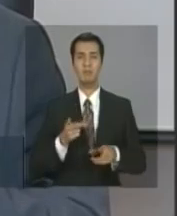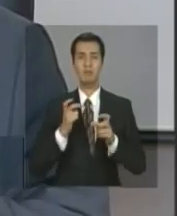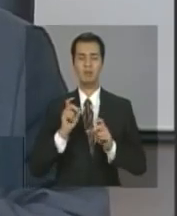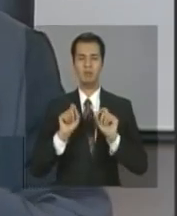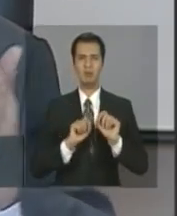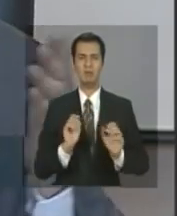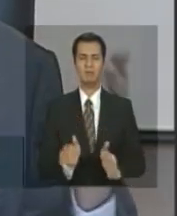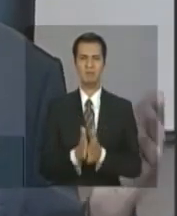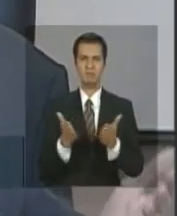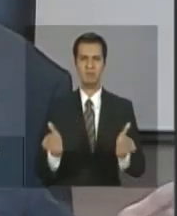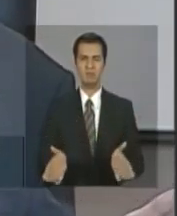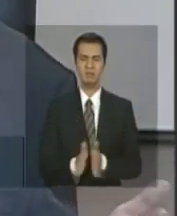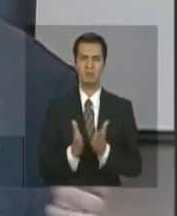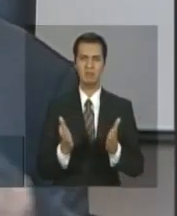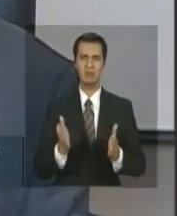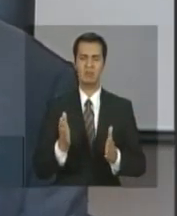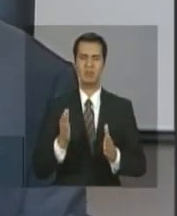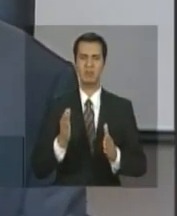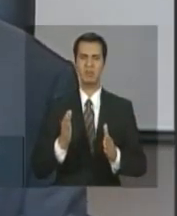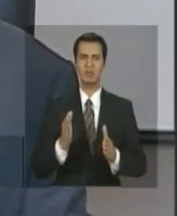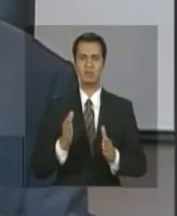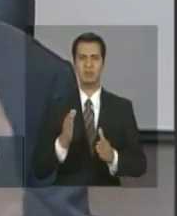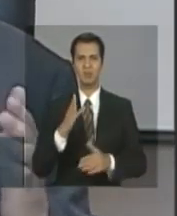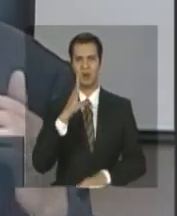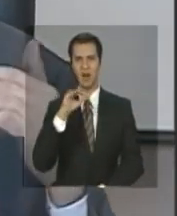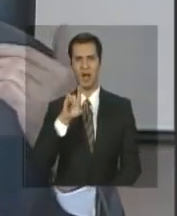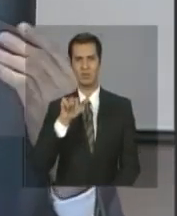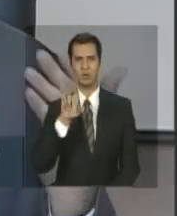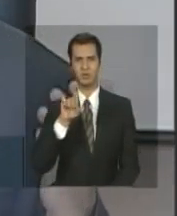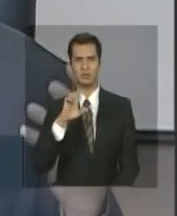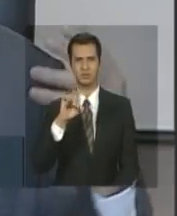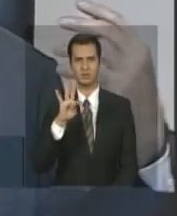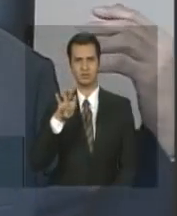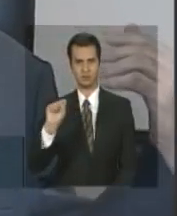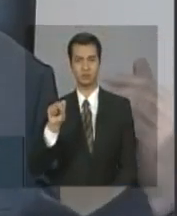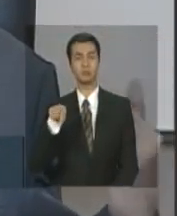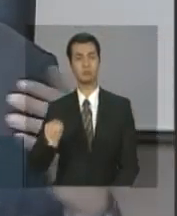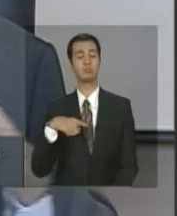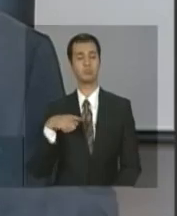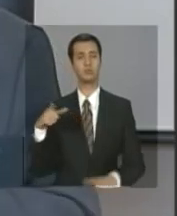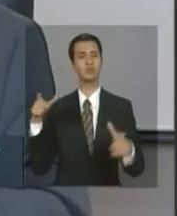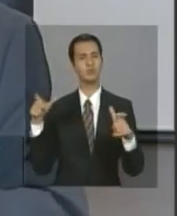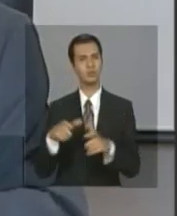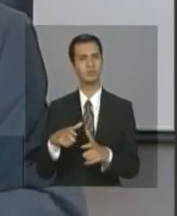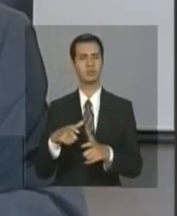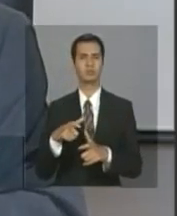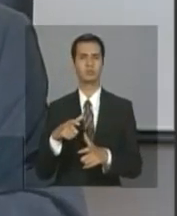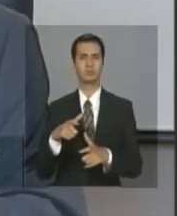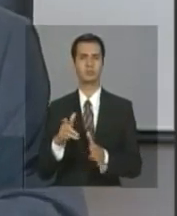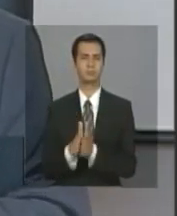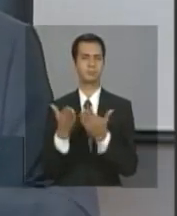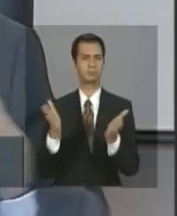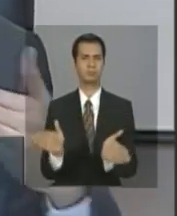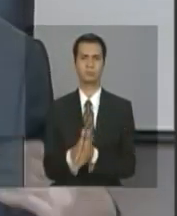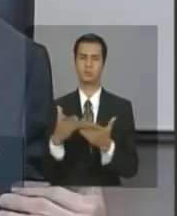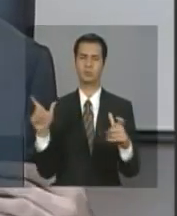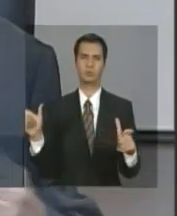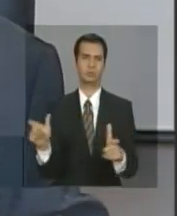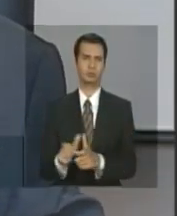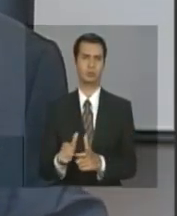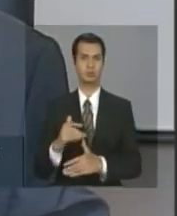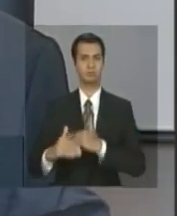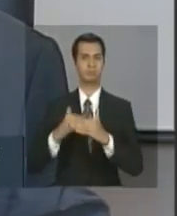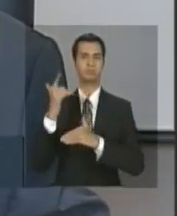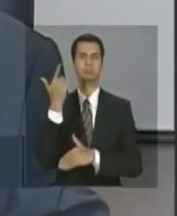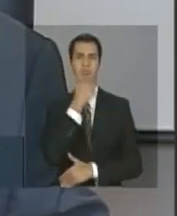situação de pobreza da população adolescente. Ou seja, a tendência observada no estudo da Unicef não